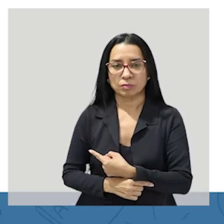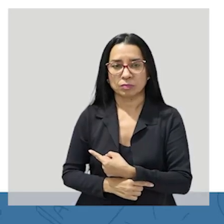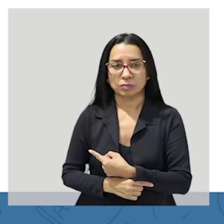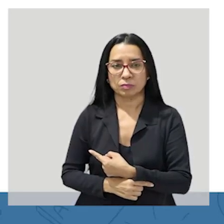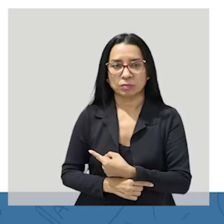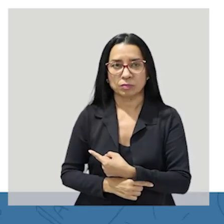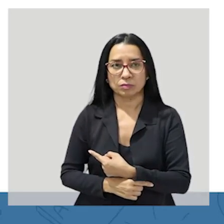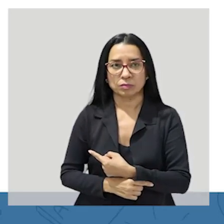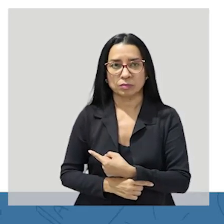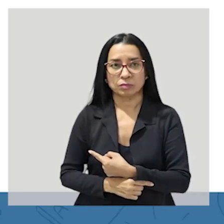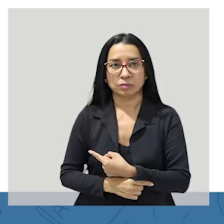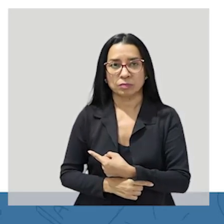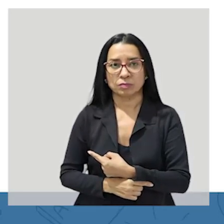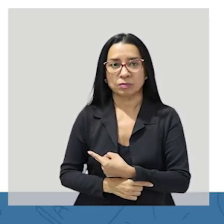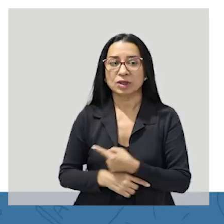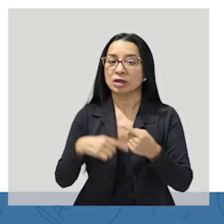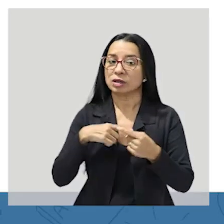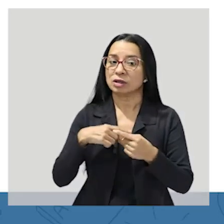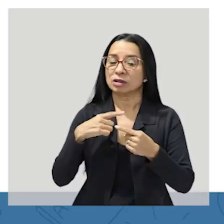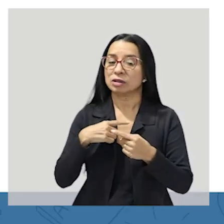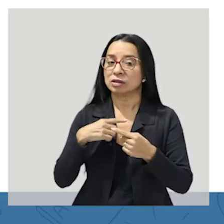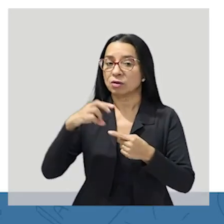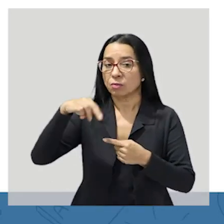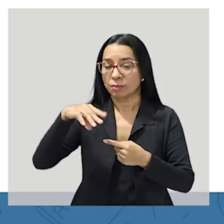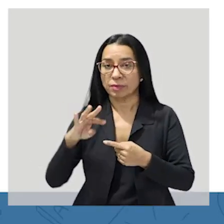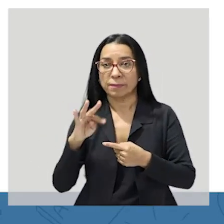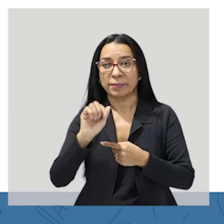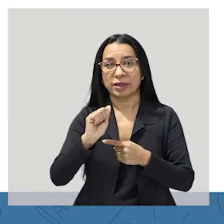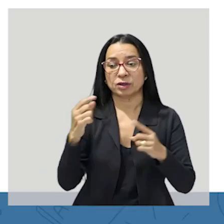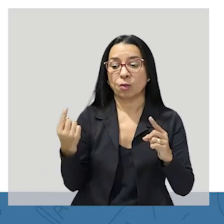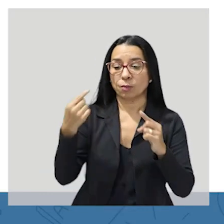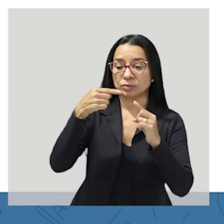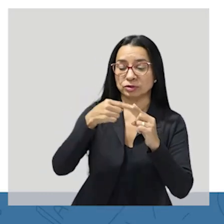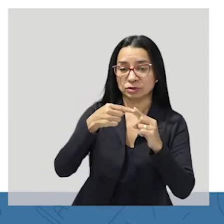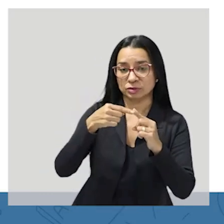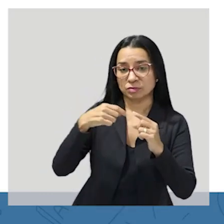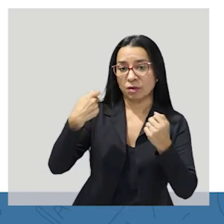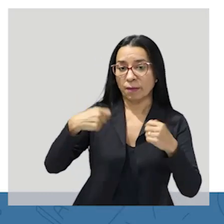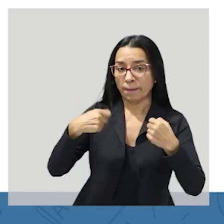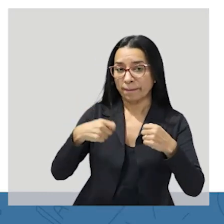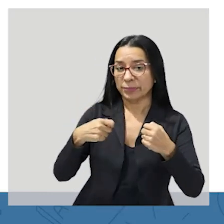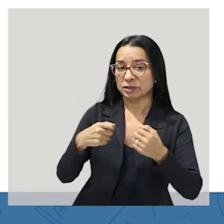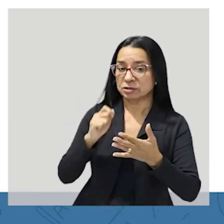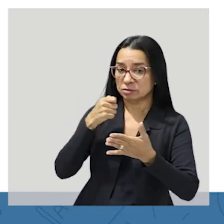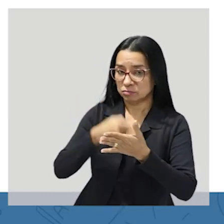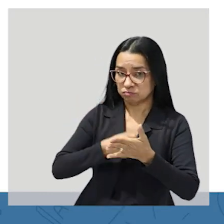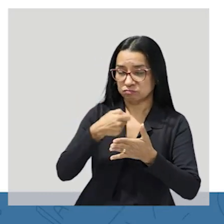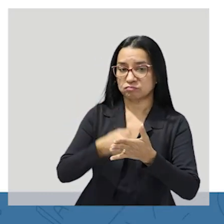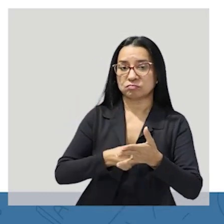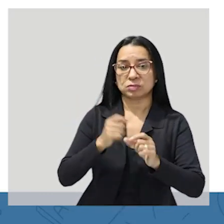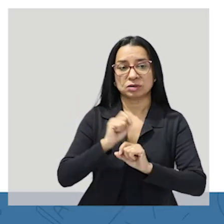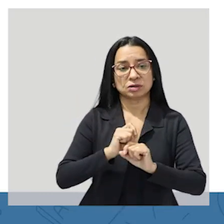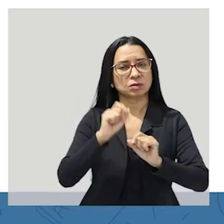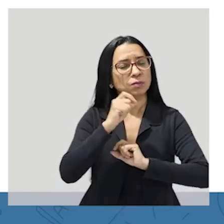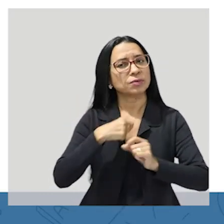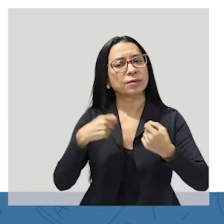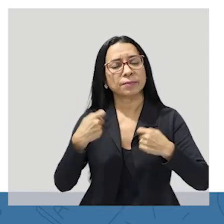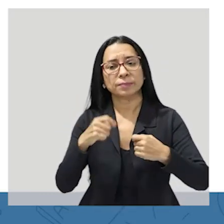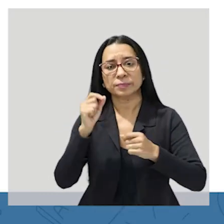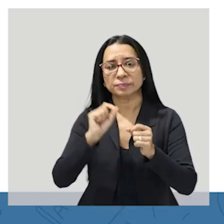por, ou seja, vai ter uma meta lá, que vai ter que ser cumprida, mas o que é que se precisa fazer para que essa meta seja